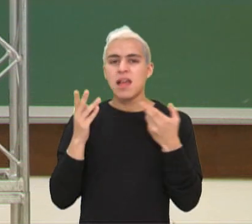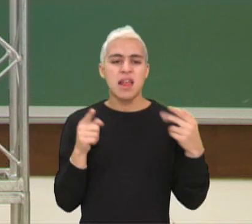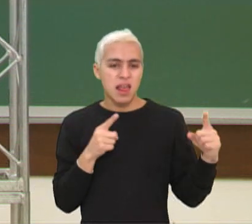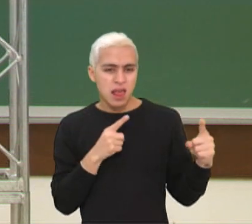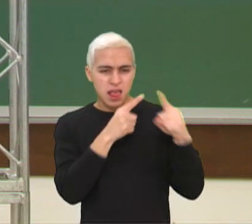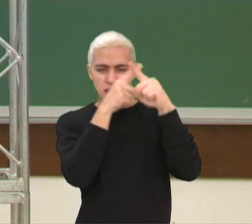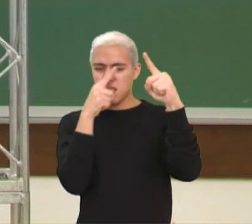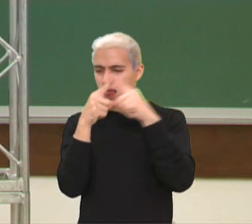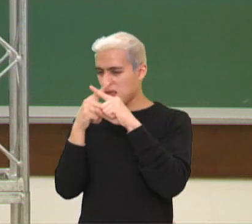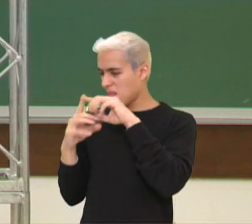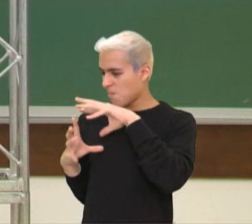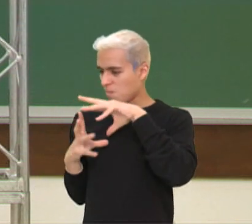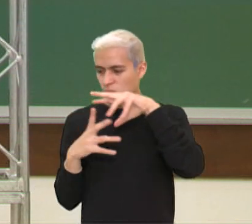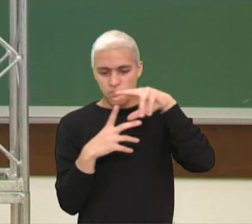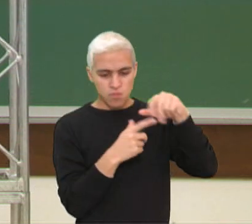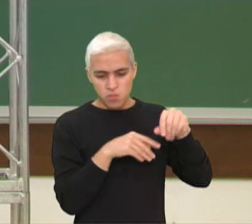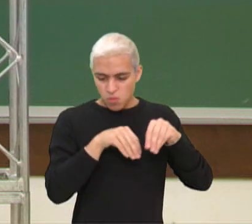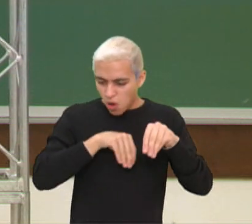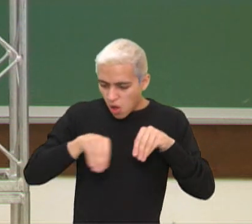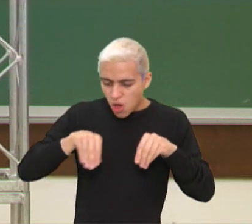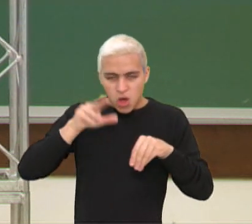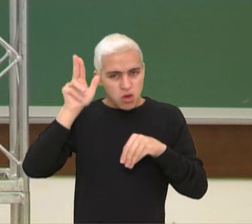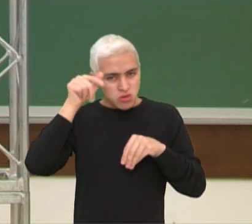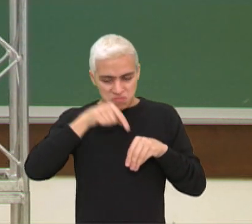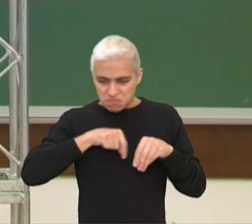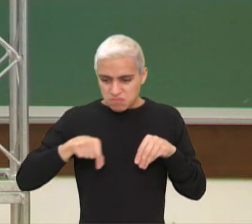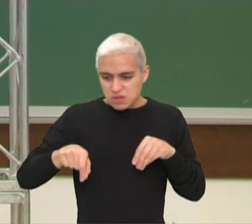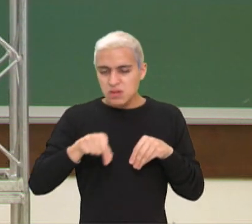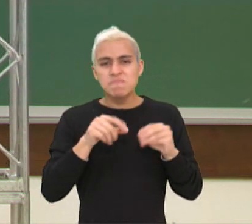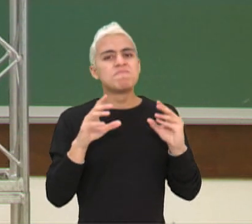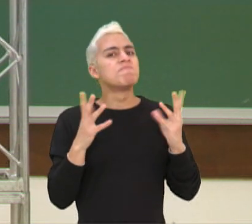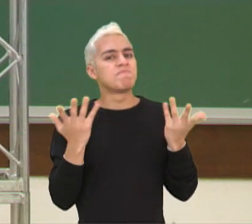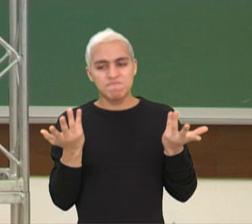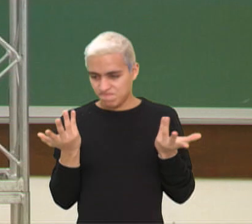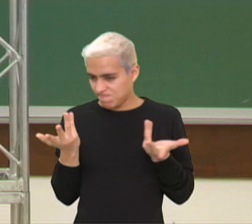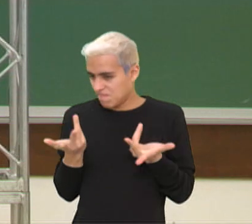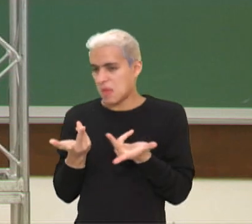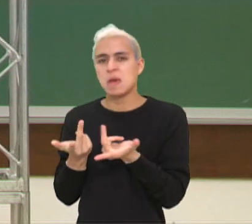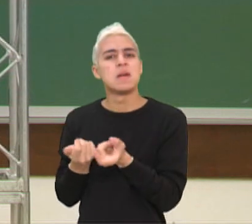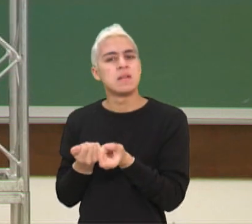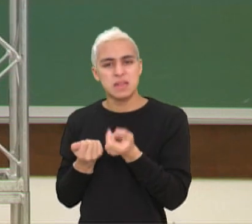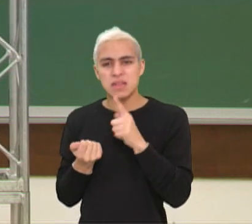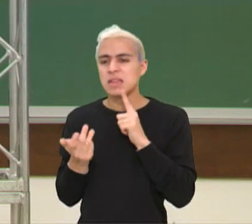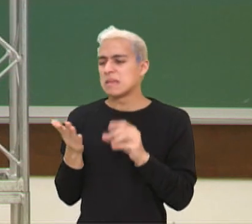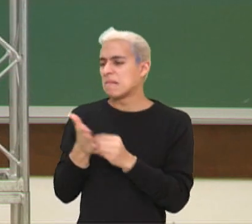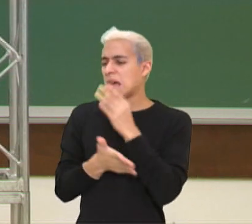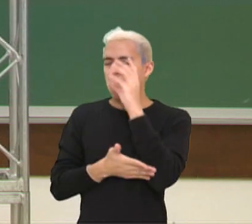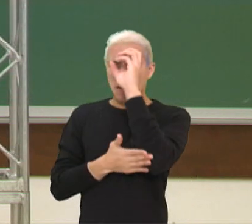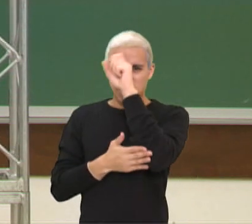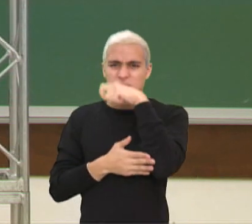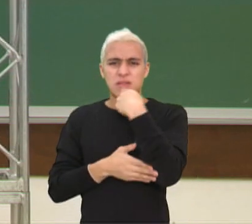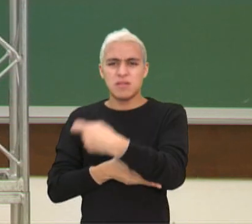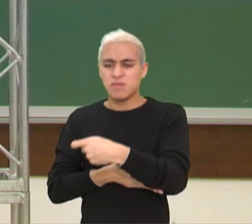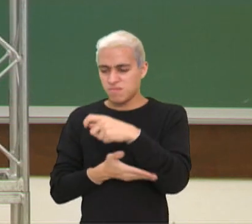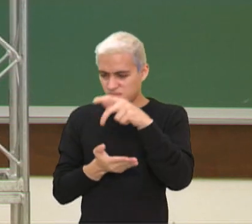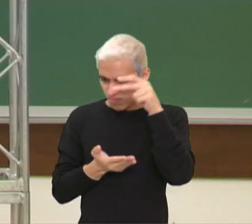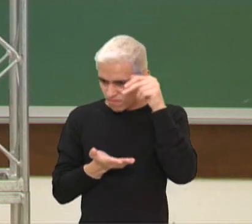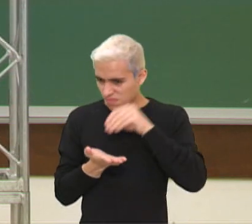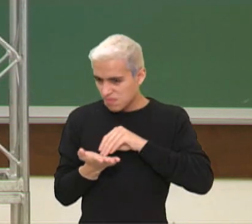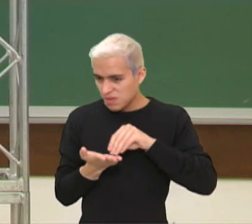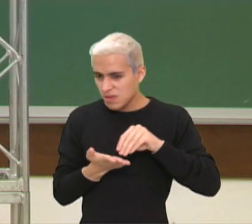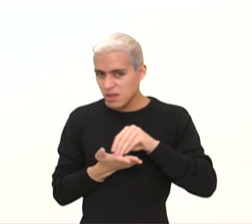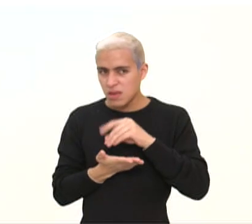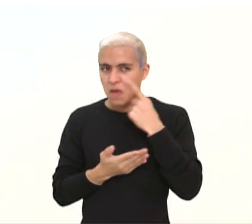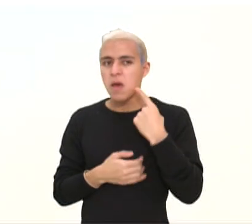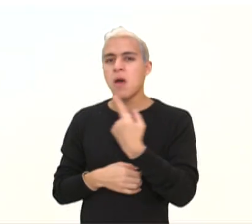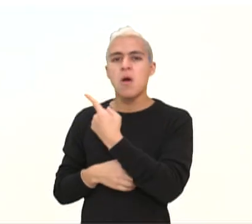campeonatos internacionais em xadrez, muito legal, um mundo assim que tem muita coisa para a gente aprender através do xadrez. Né?